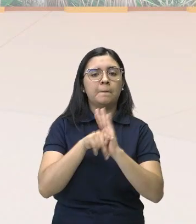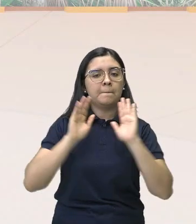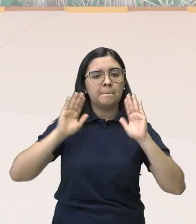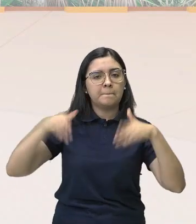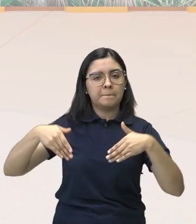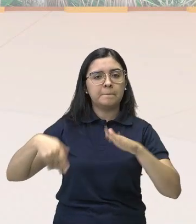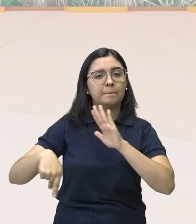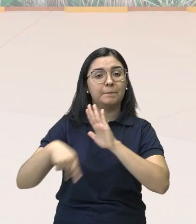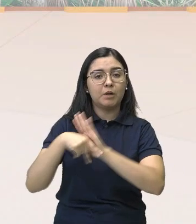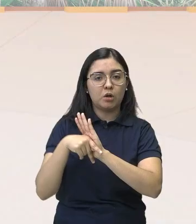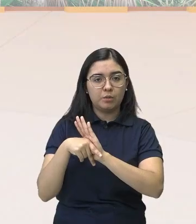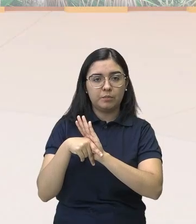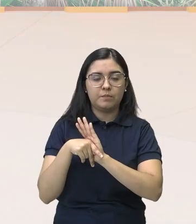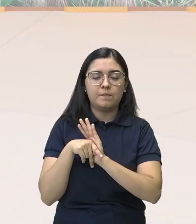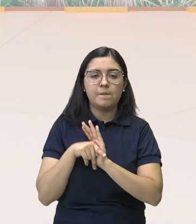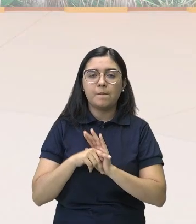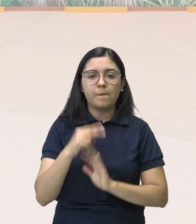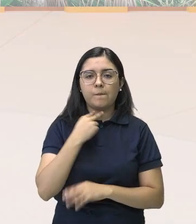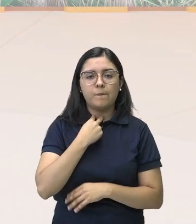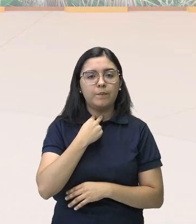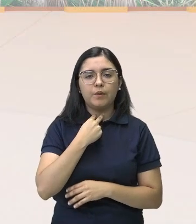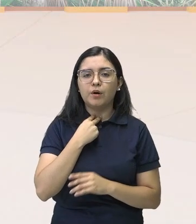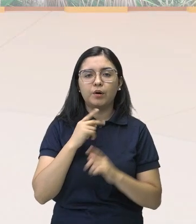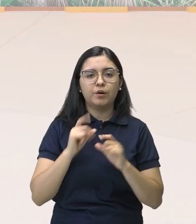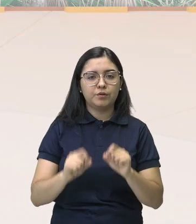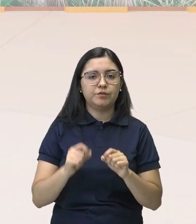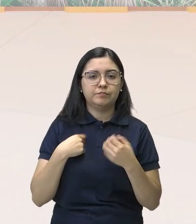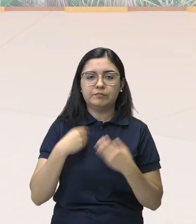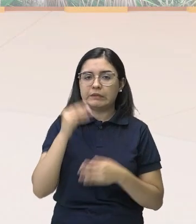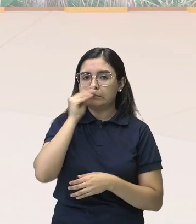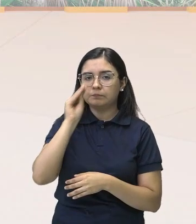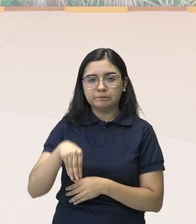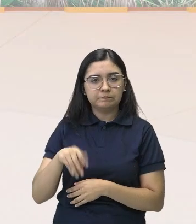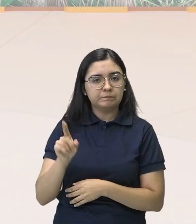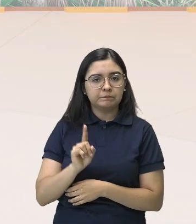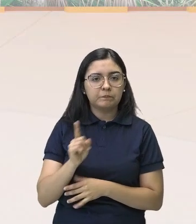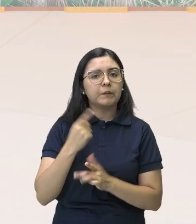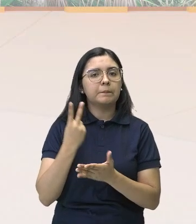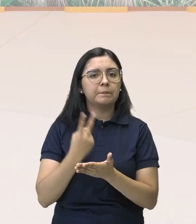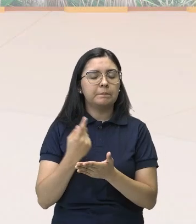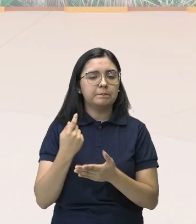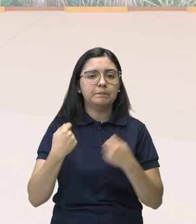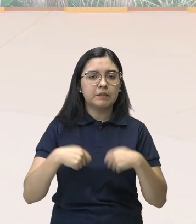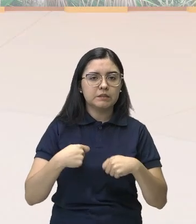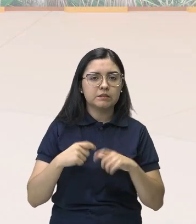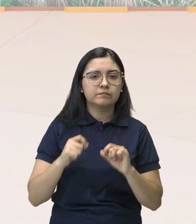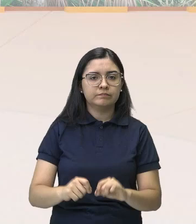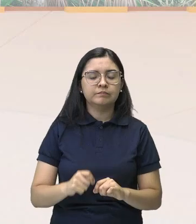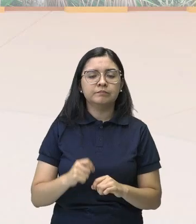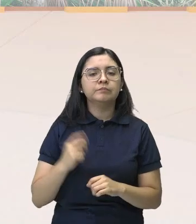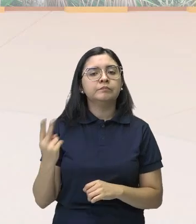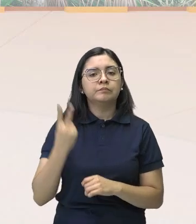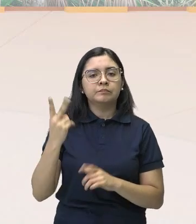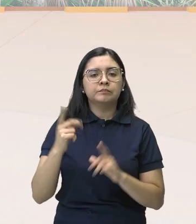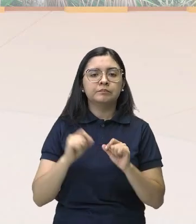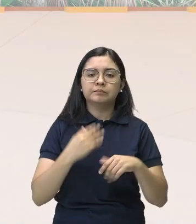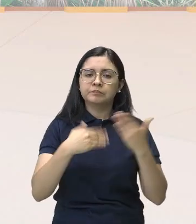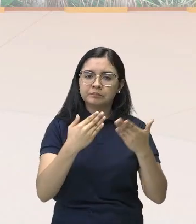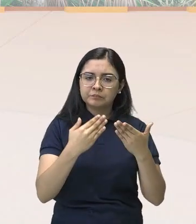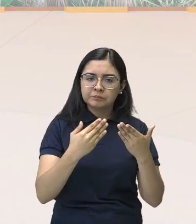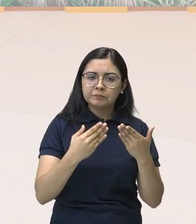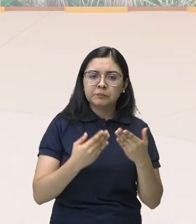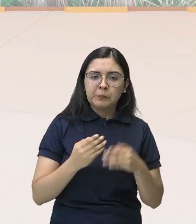especificidade, e isso não pode ser deixado de lado. Tem que ser considerado. O desenvolvimento está